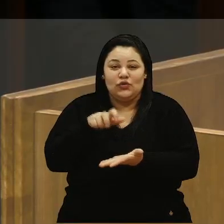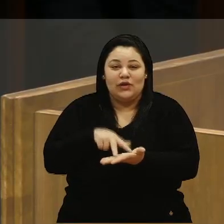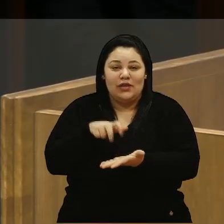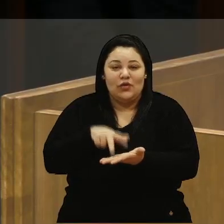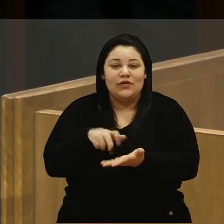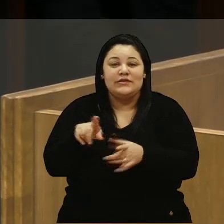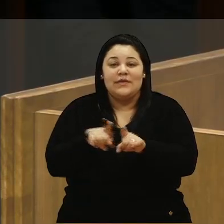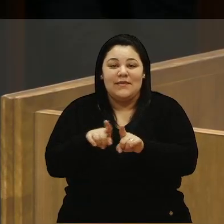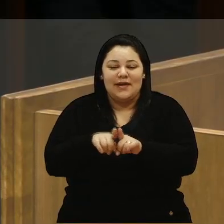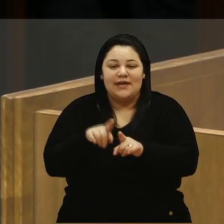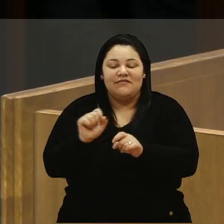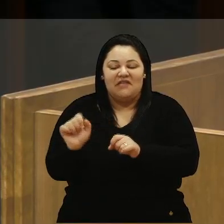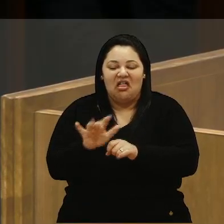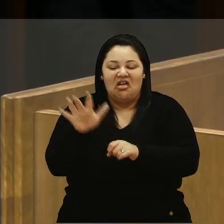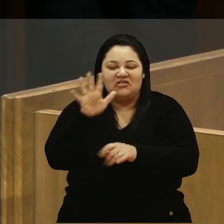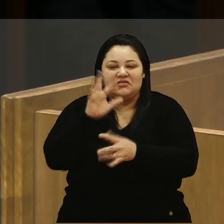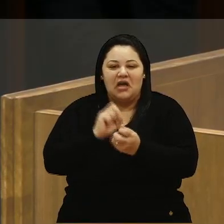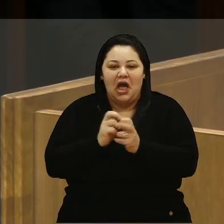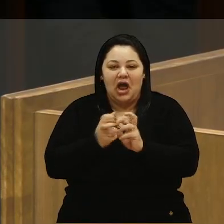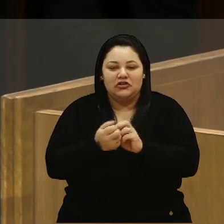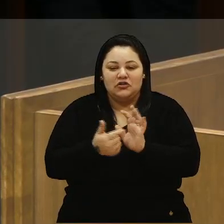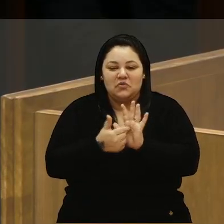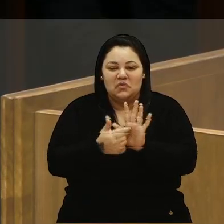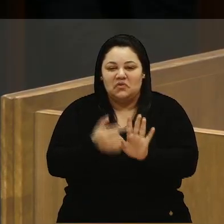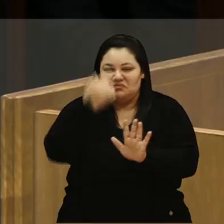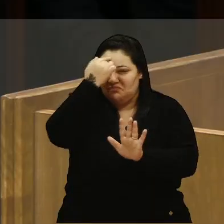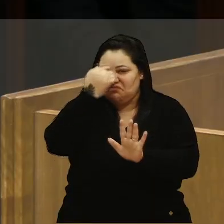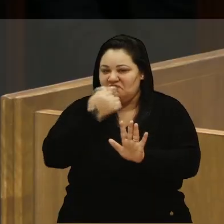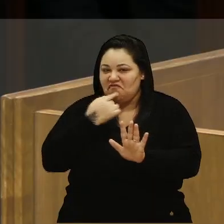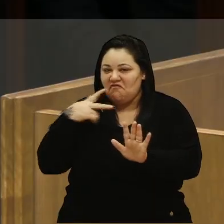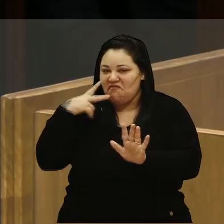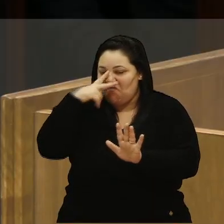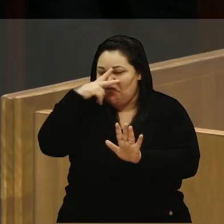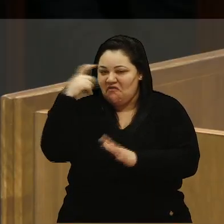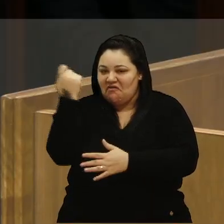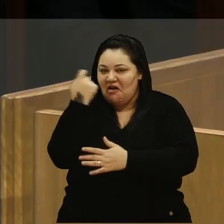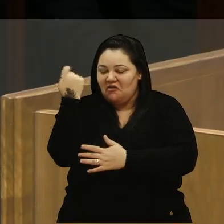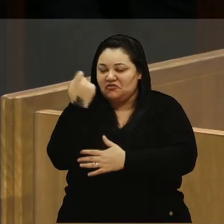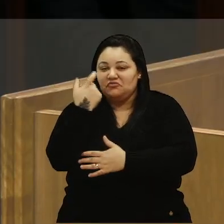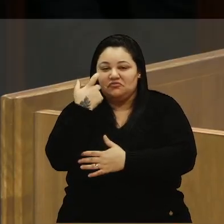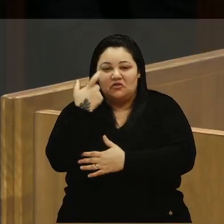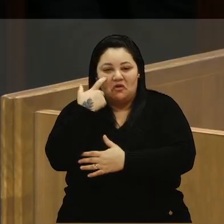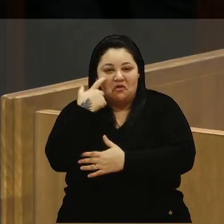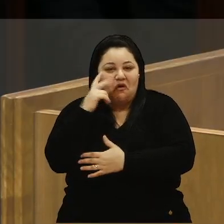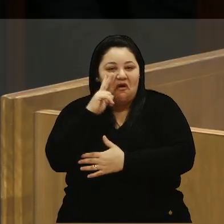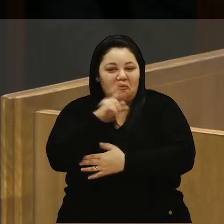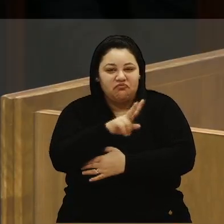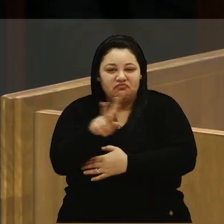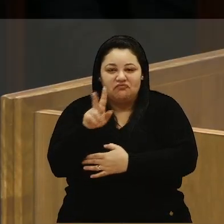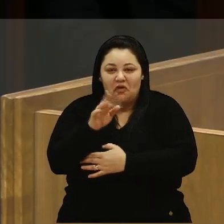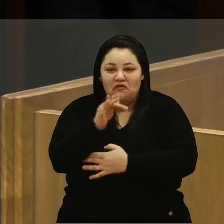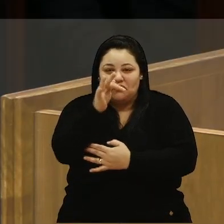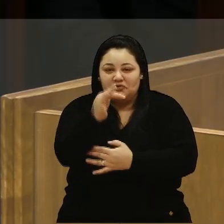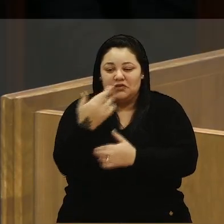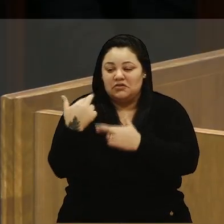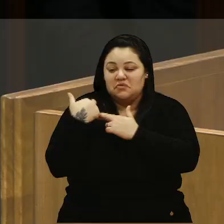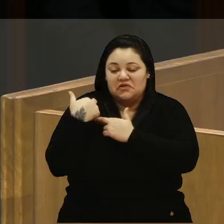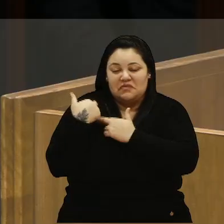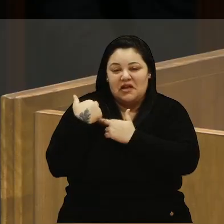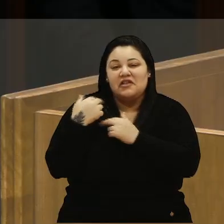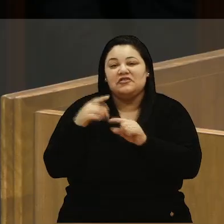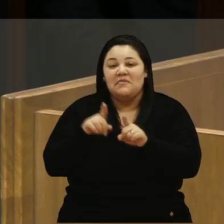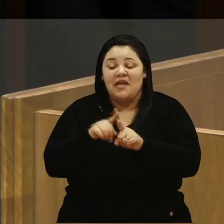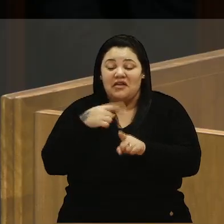arte e fortalecem a identidade do gaúcho. Hoje, olhamos para o futuro com responsabilidade